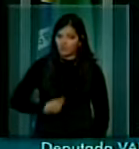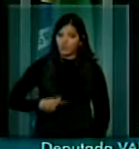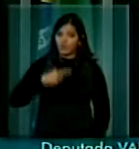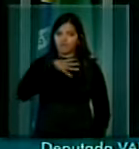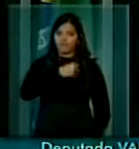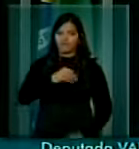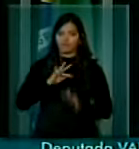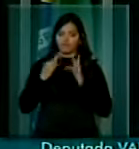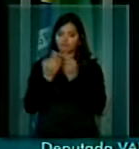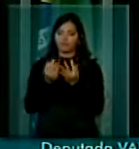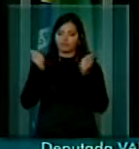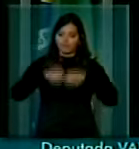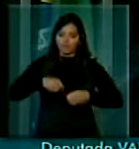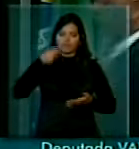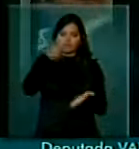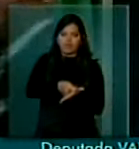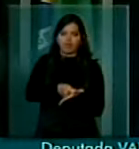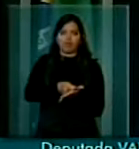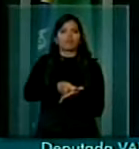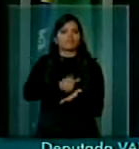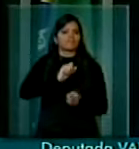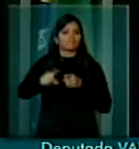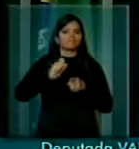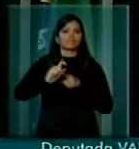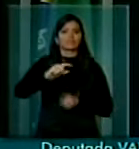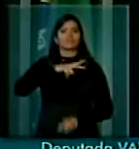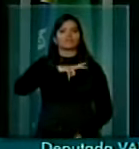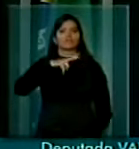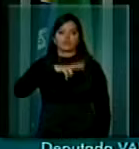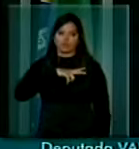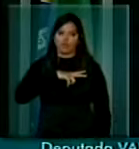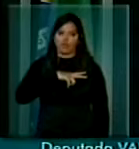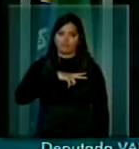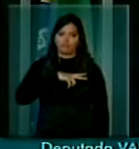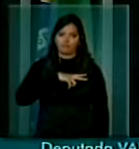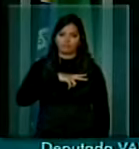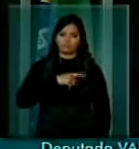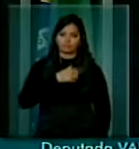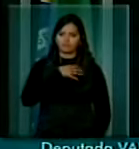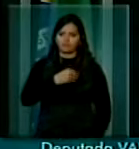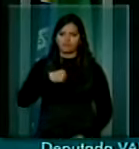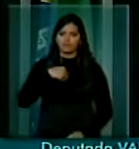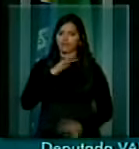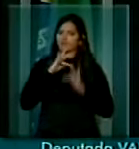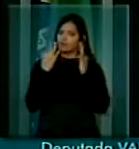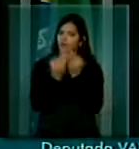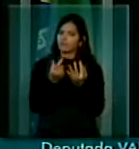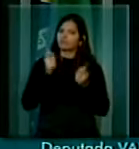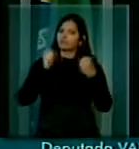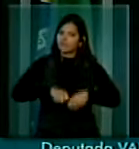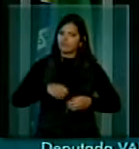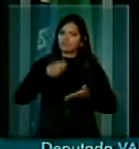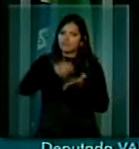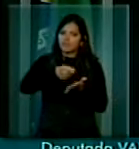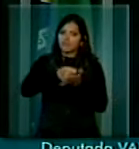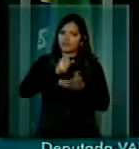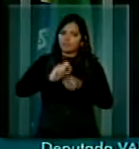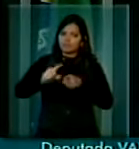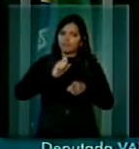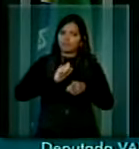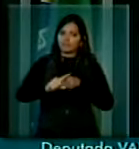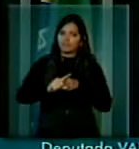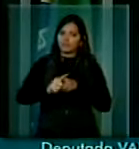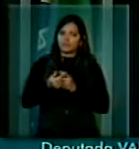tem condições de pagar uma mensalidade numa boa escola particular. Filho de uma família que tem condições de pagar a